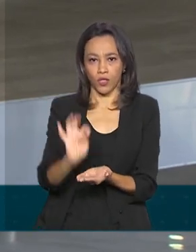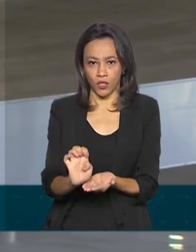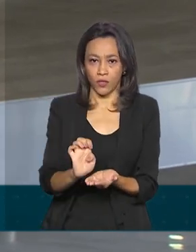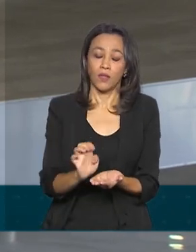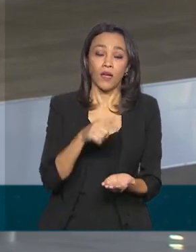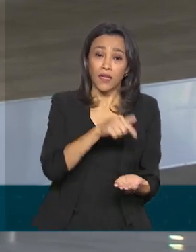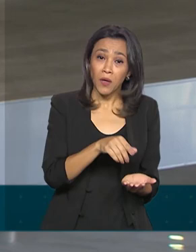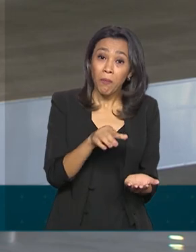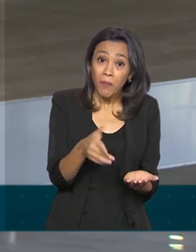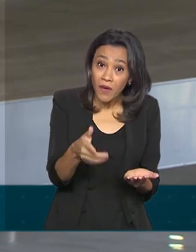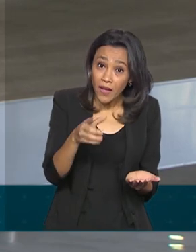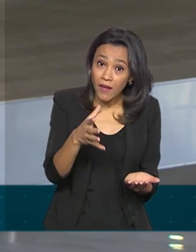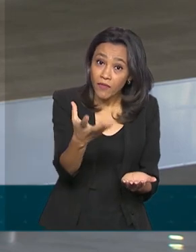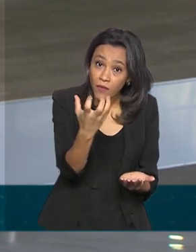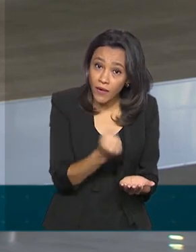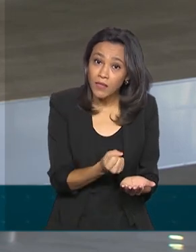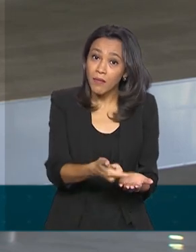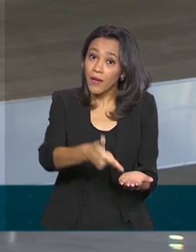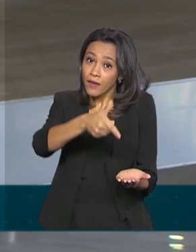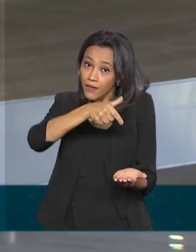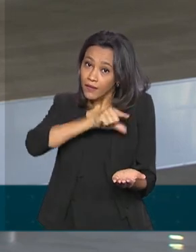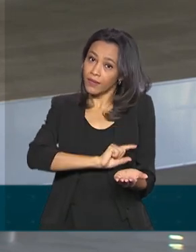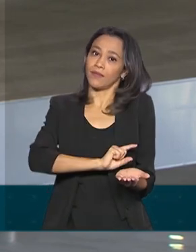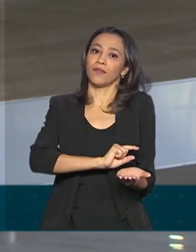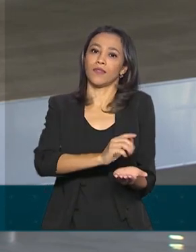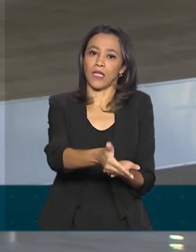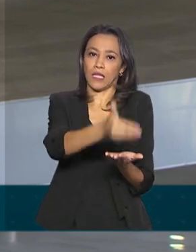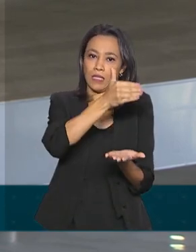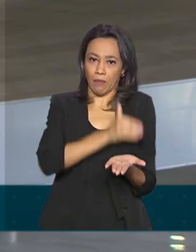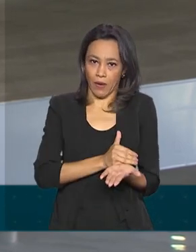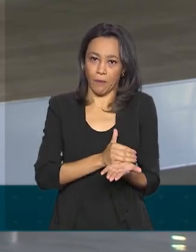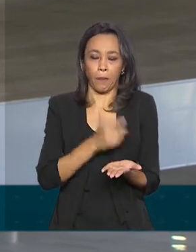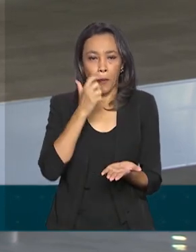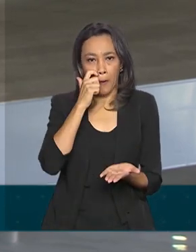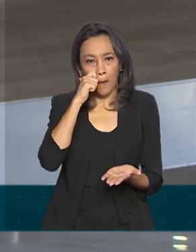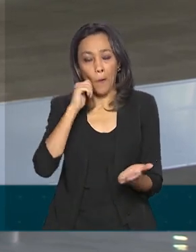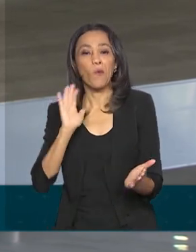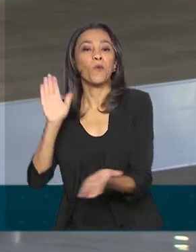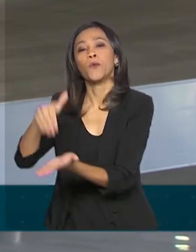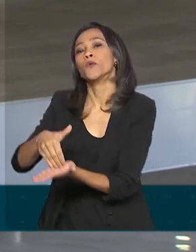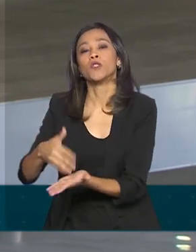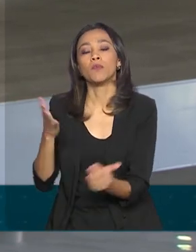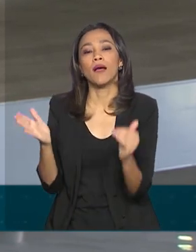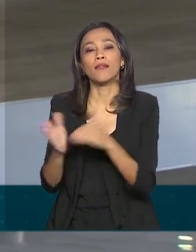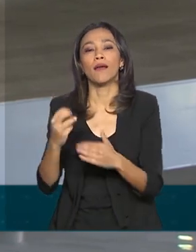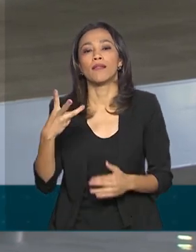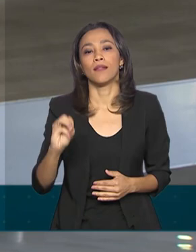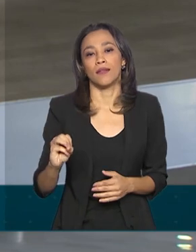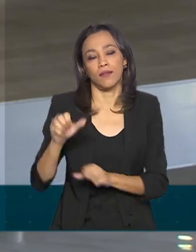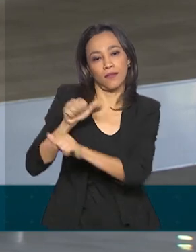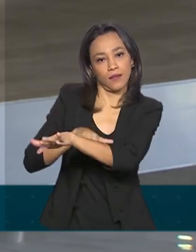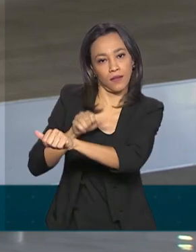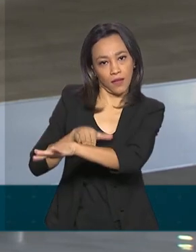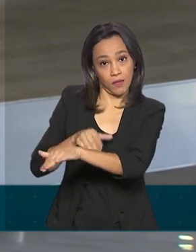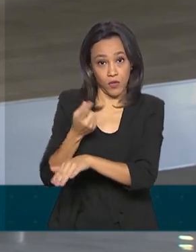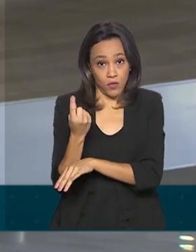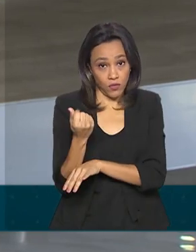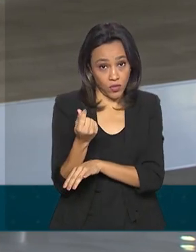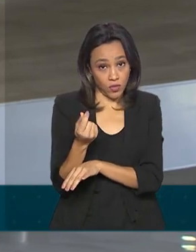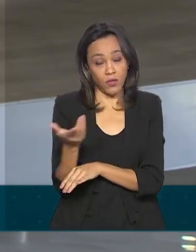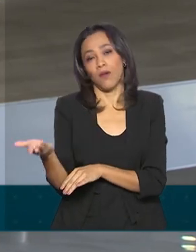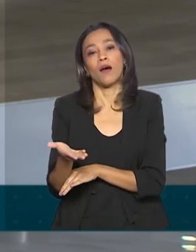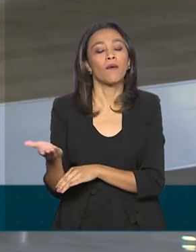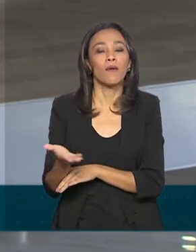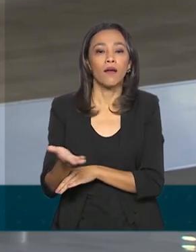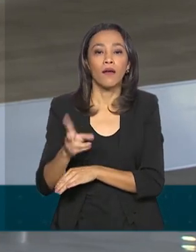mais cedo, em 2020. O último lote tem pagamento previsto pra 30 de setembro. E o dinheiro agora passa a